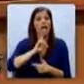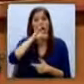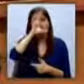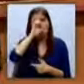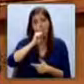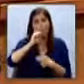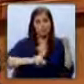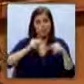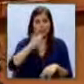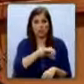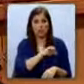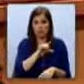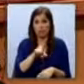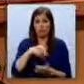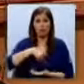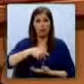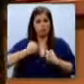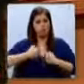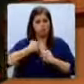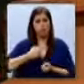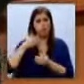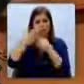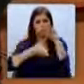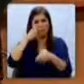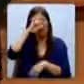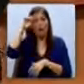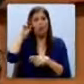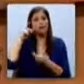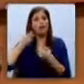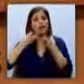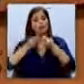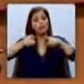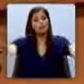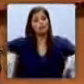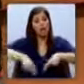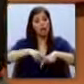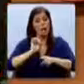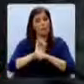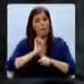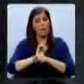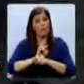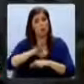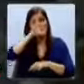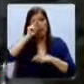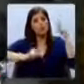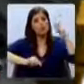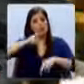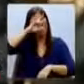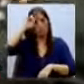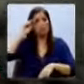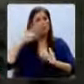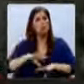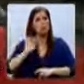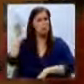Atenas acusa de terem endurecido a posição da zona euro, estarão na mesma sala com o homólogo grego. Mas será um encontro sem